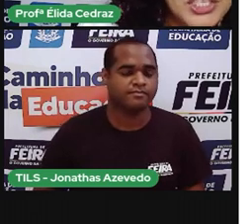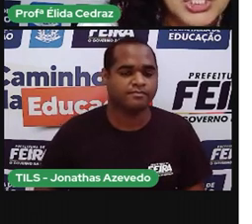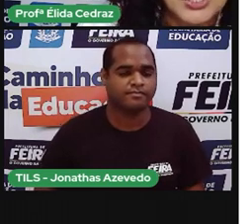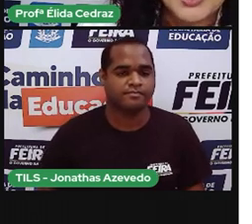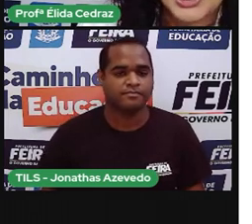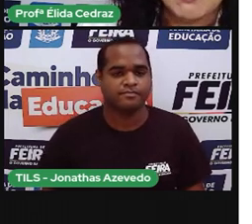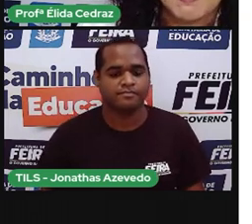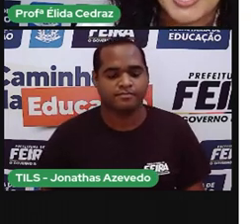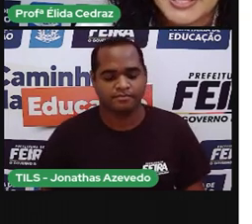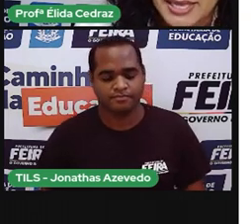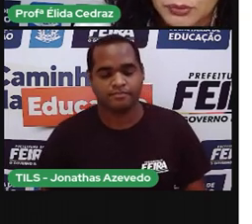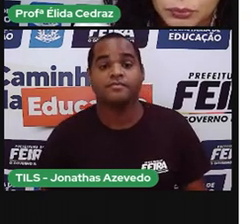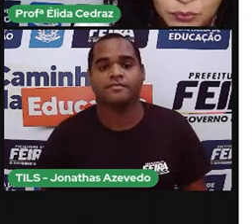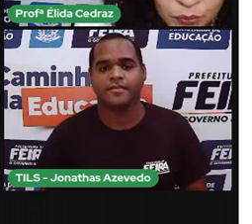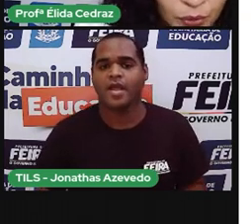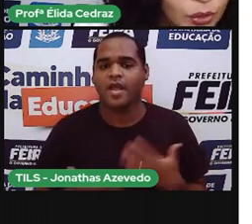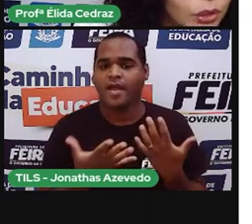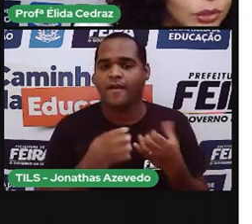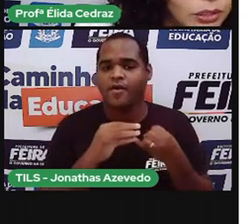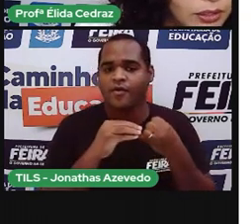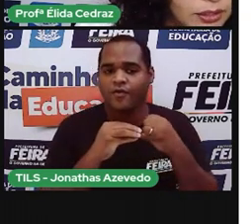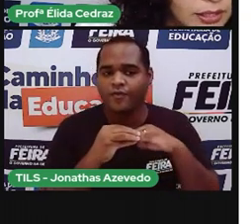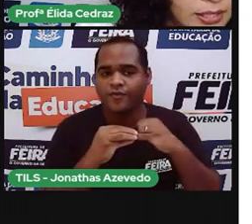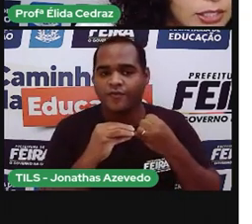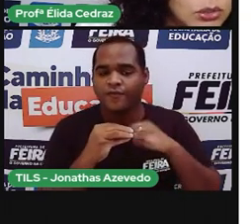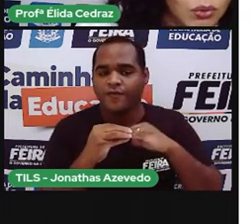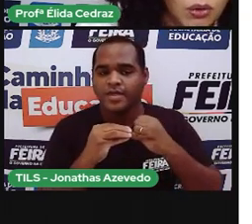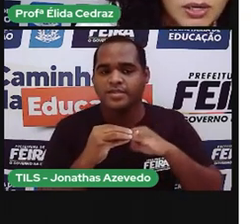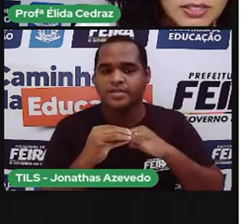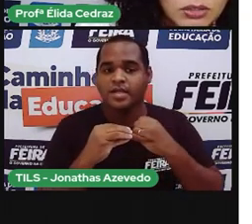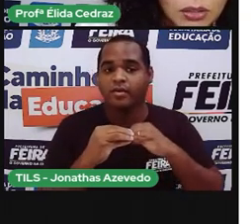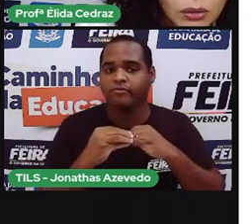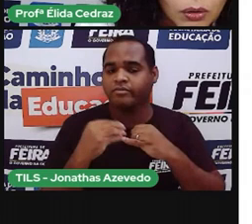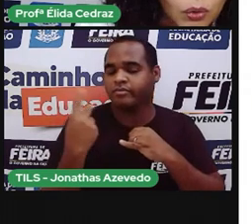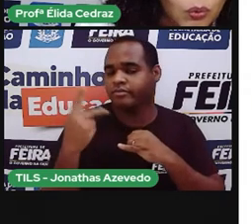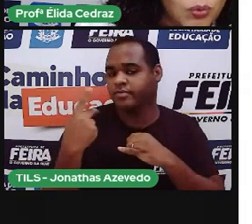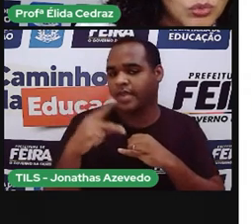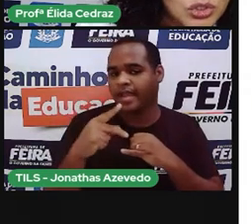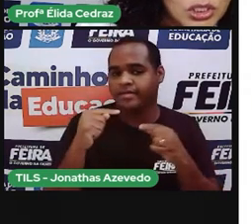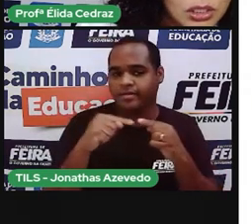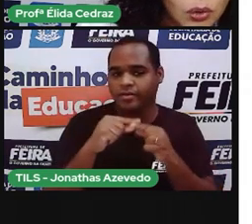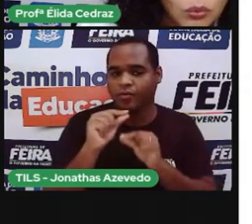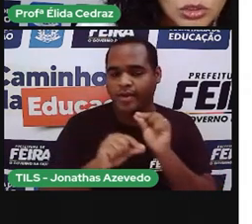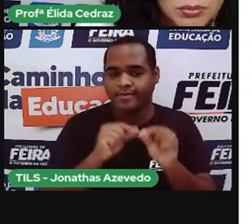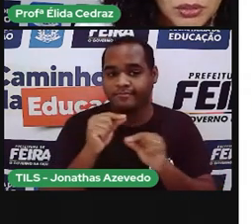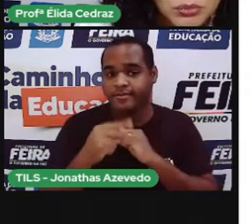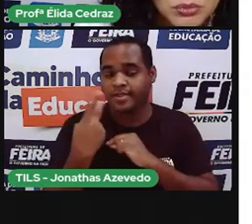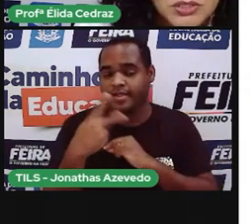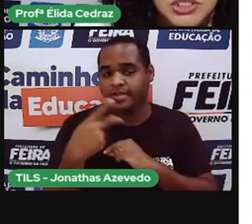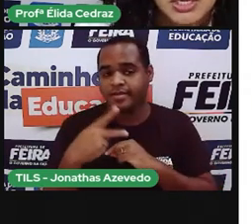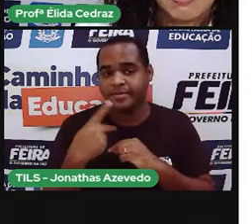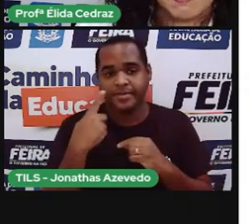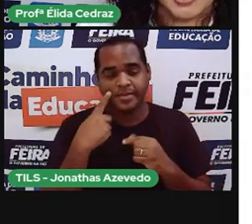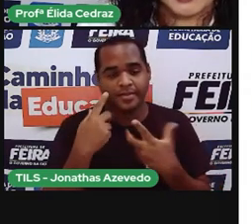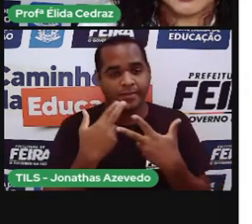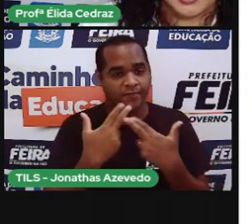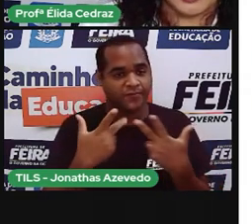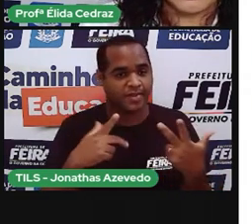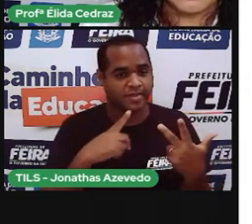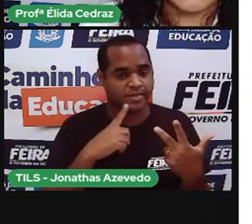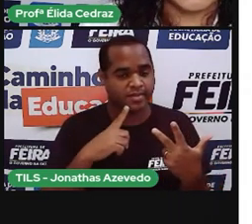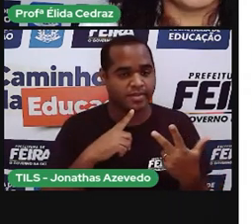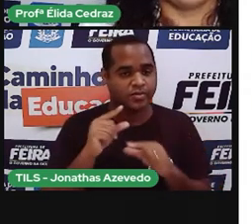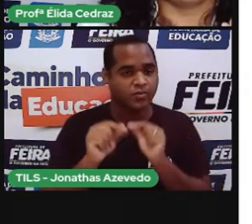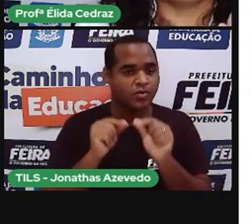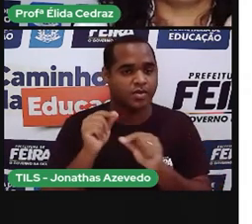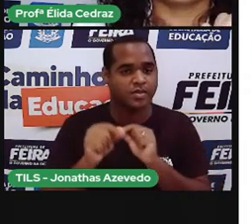O feijão estava mais caro. Isso, olha só onde os produtos estavam mais